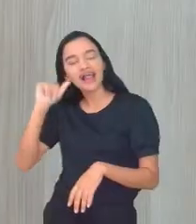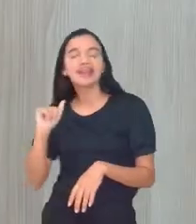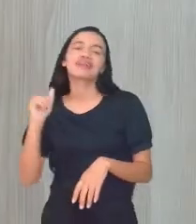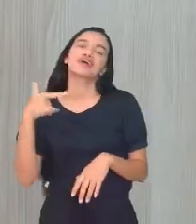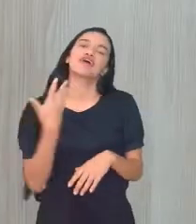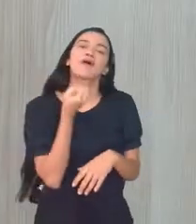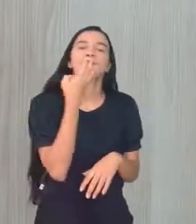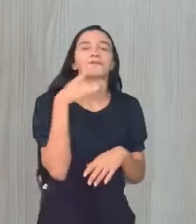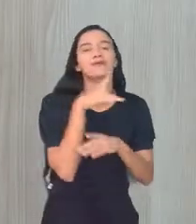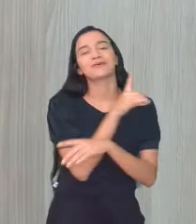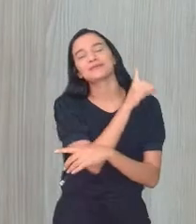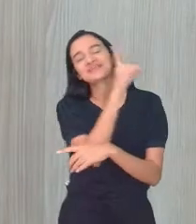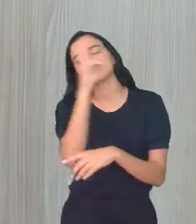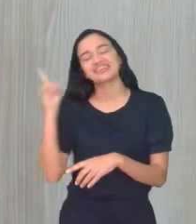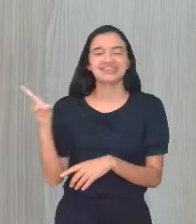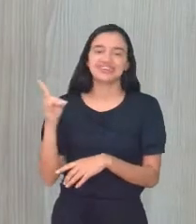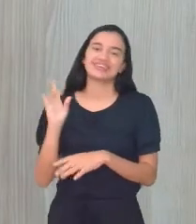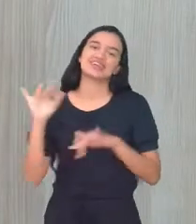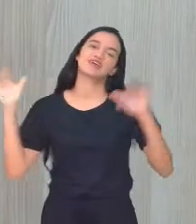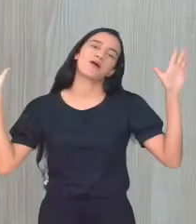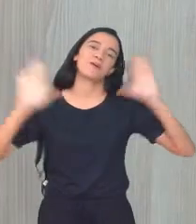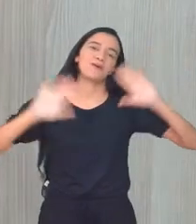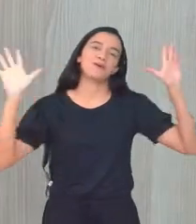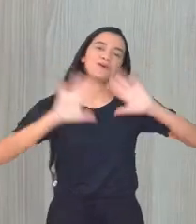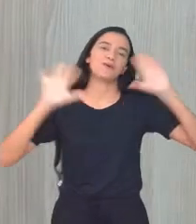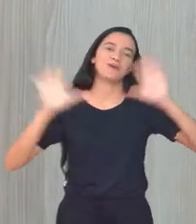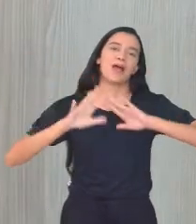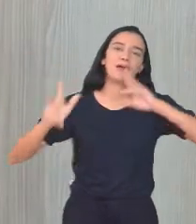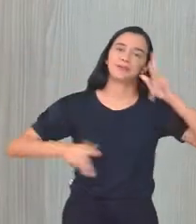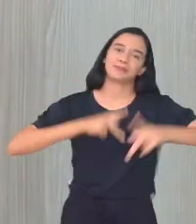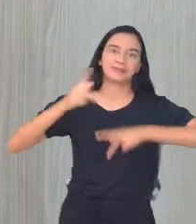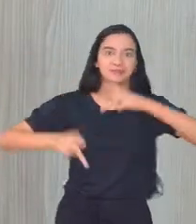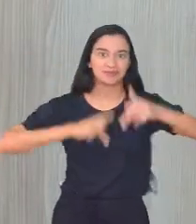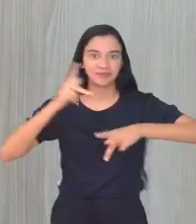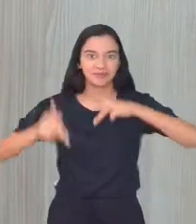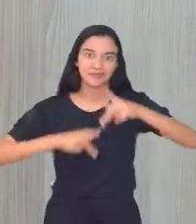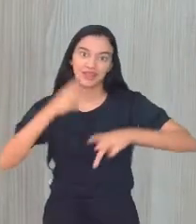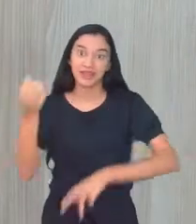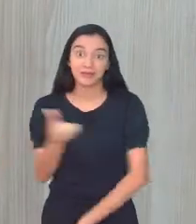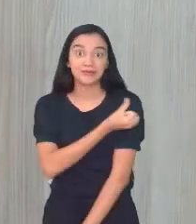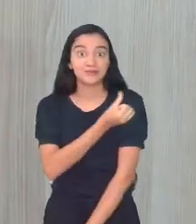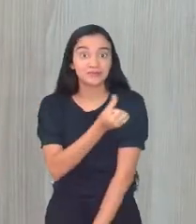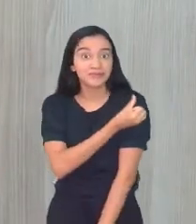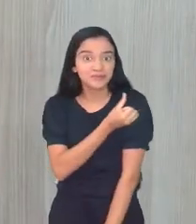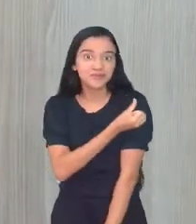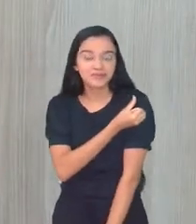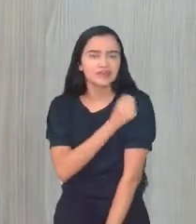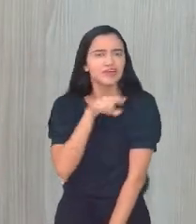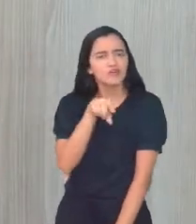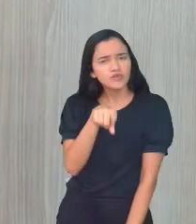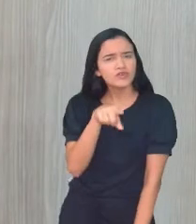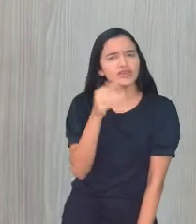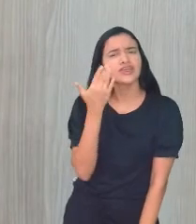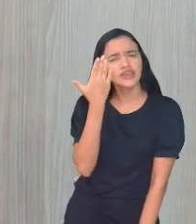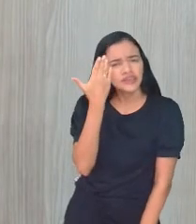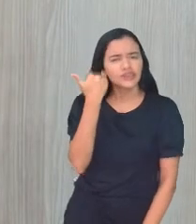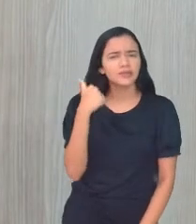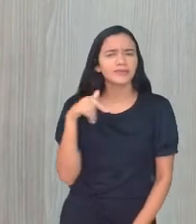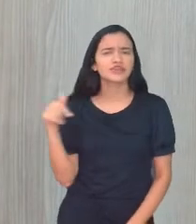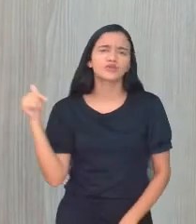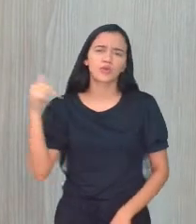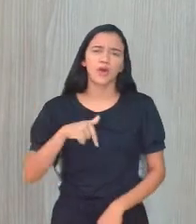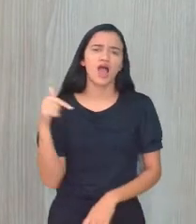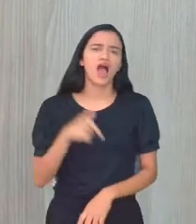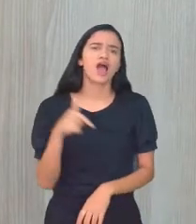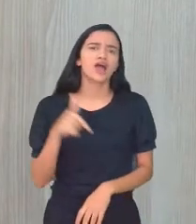dia. Muito bom dia. Olá, meu povo do sexto ano. Vocês já sabem que eu estou aqui